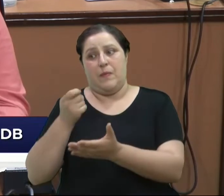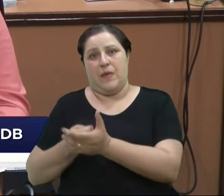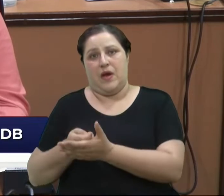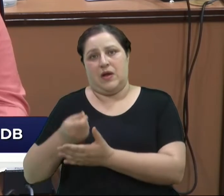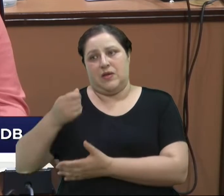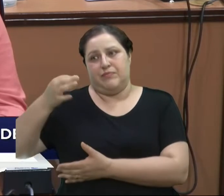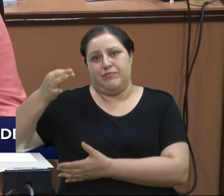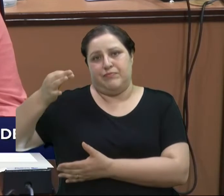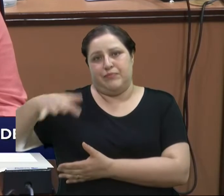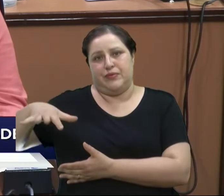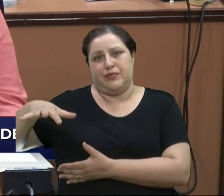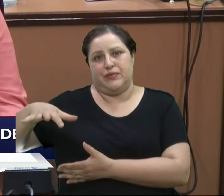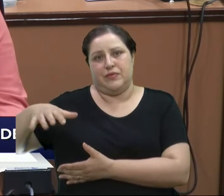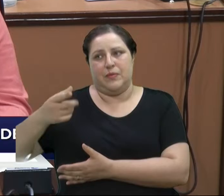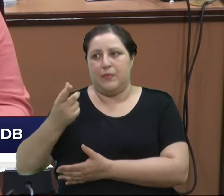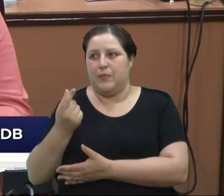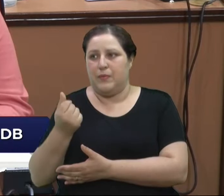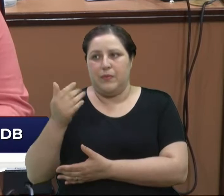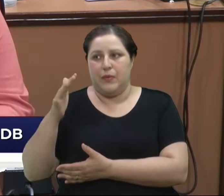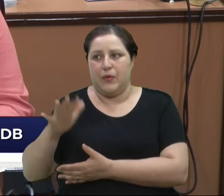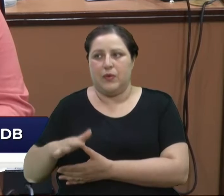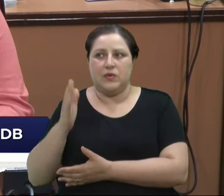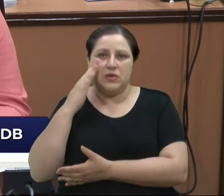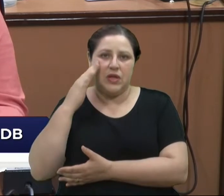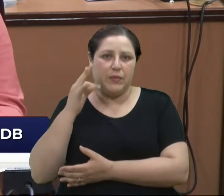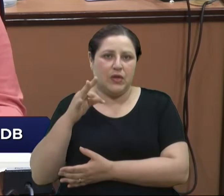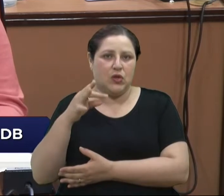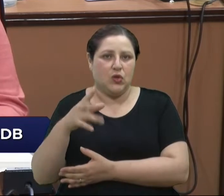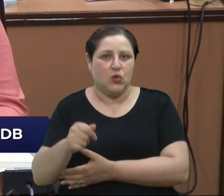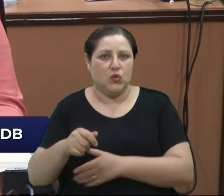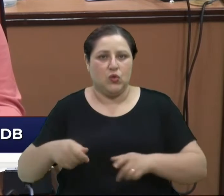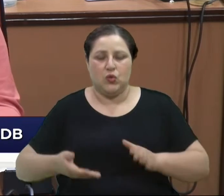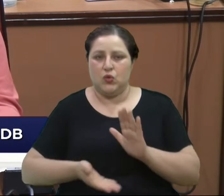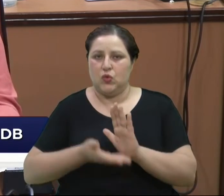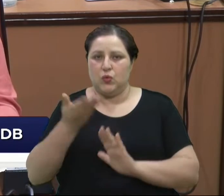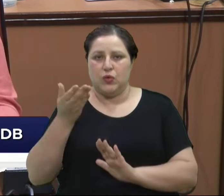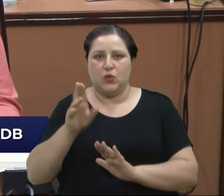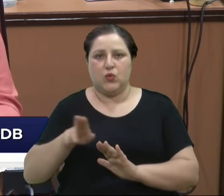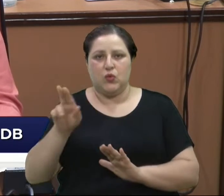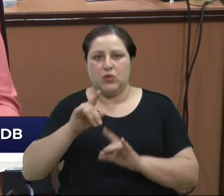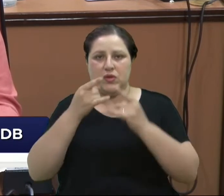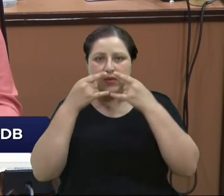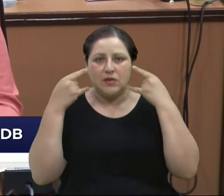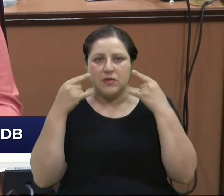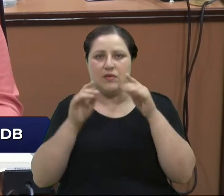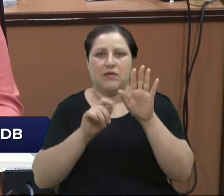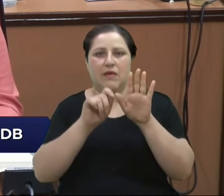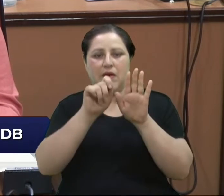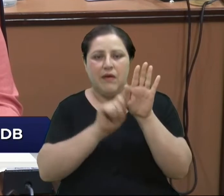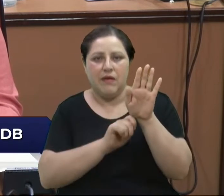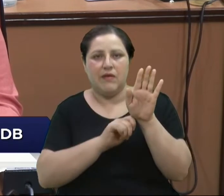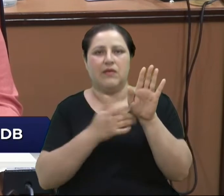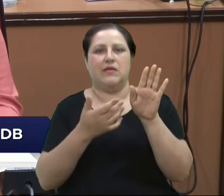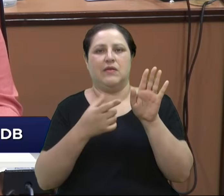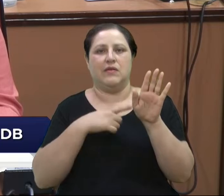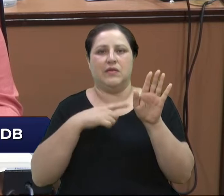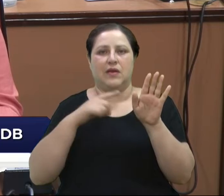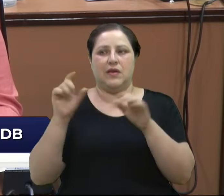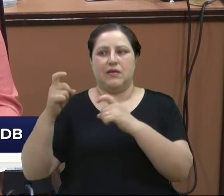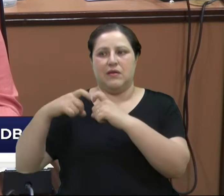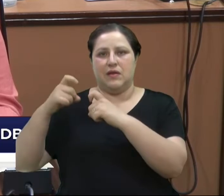estão dando. Né? A gente sabe que tudo subiu, o preço dos insumos, luva, máscara, tudo, e as clínicas de